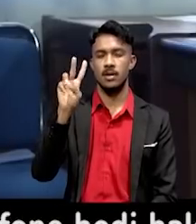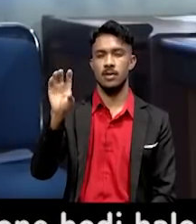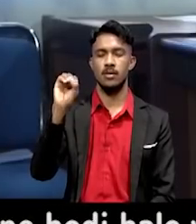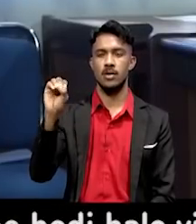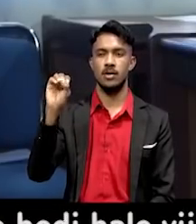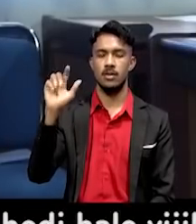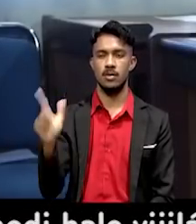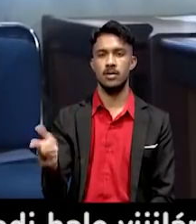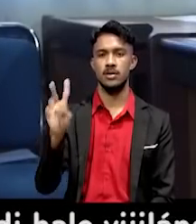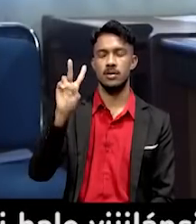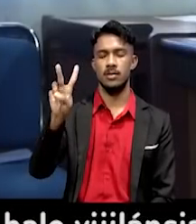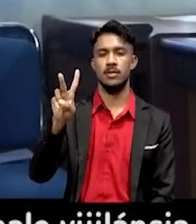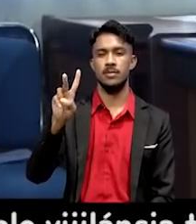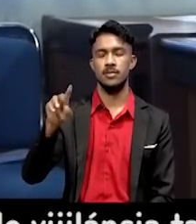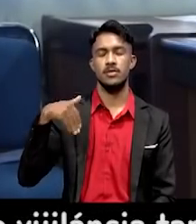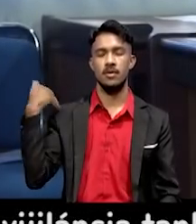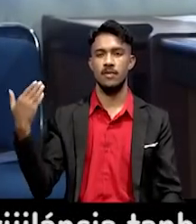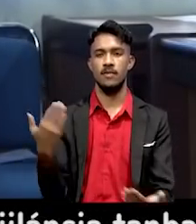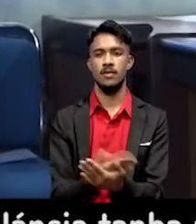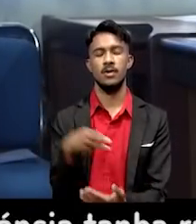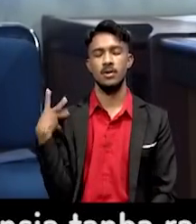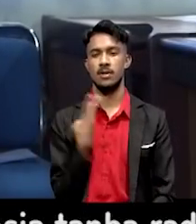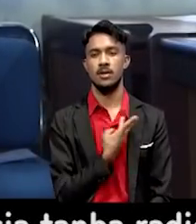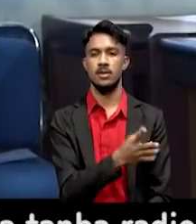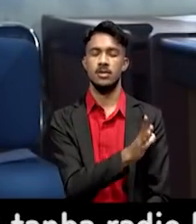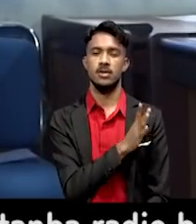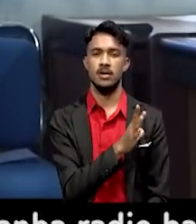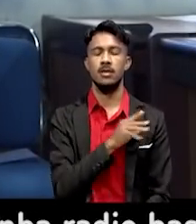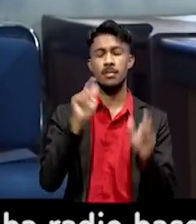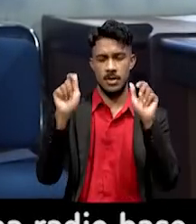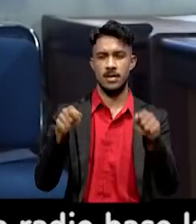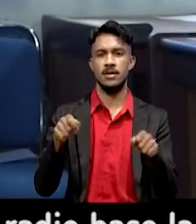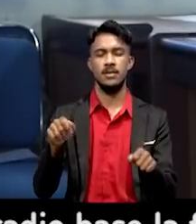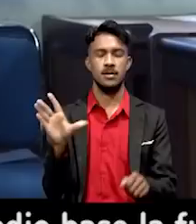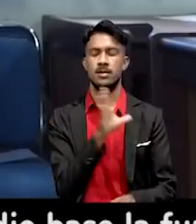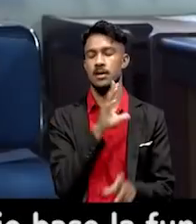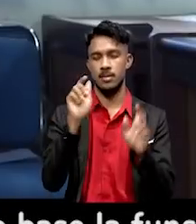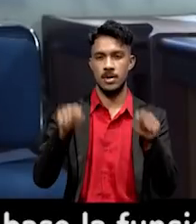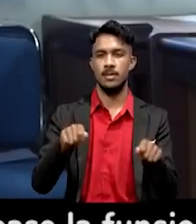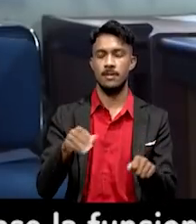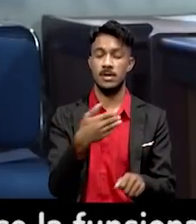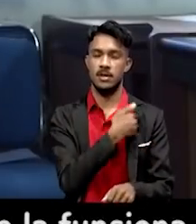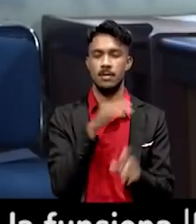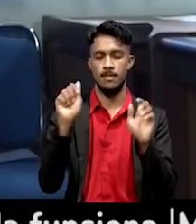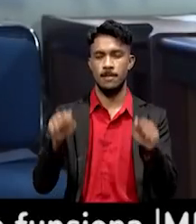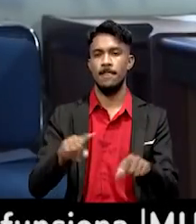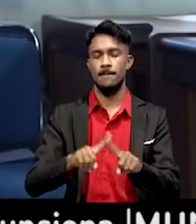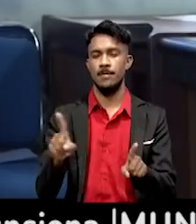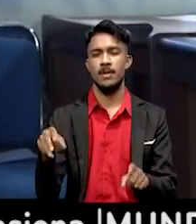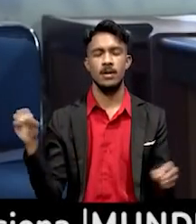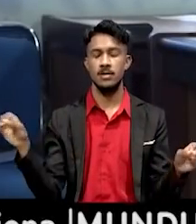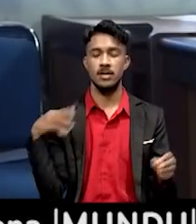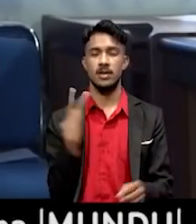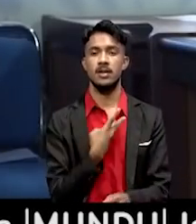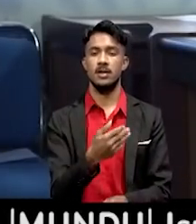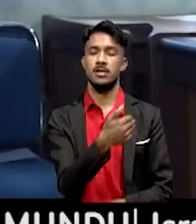rua nulu resin rua zera sang fon ite sidau bele sidau los ita sidau bele mai be ita bele